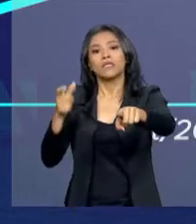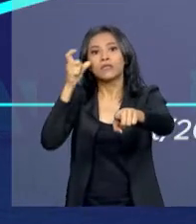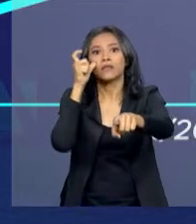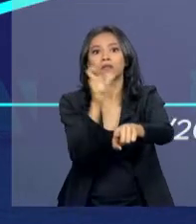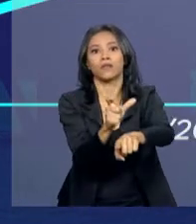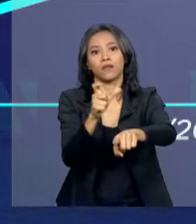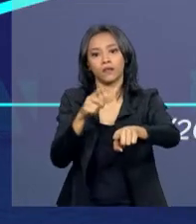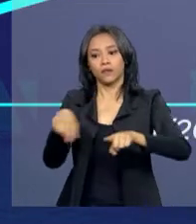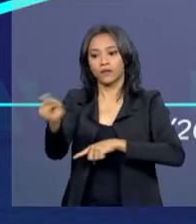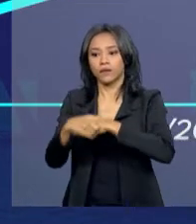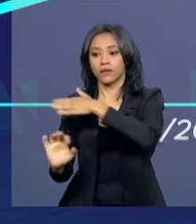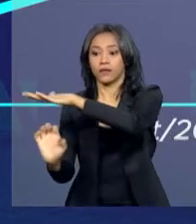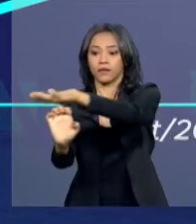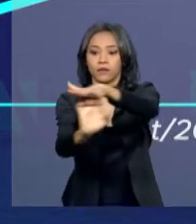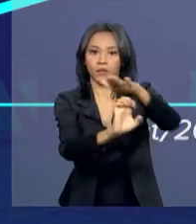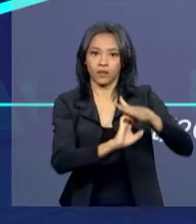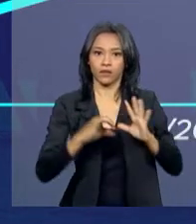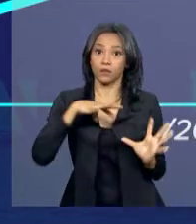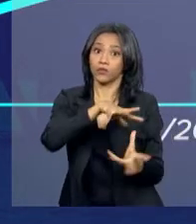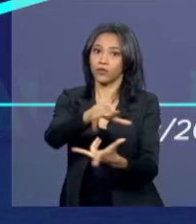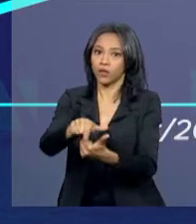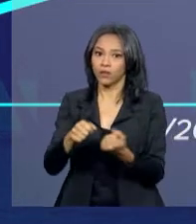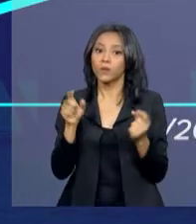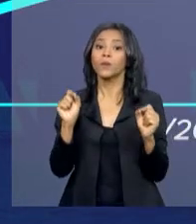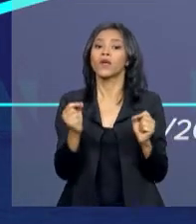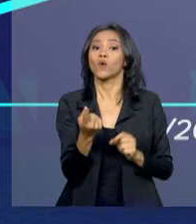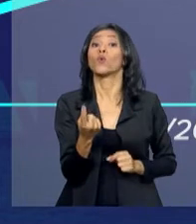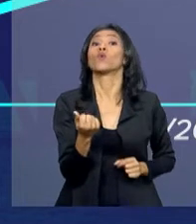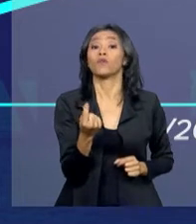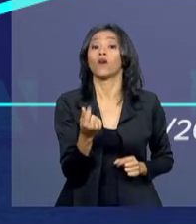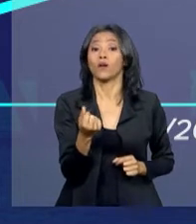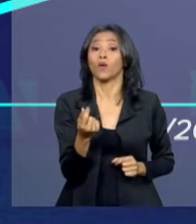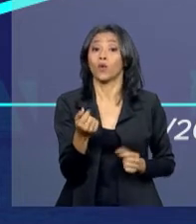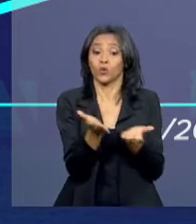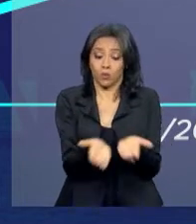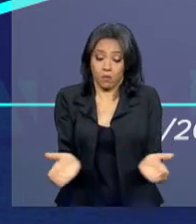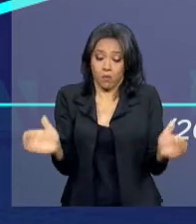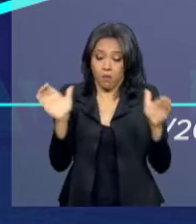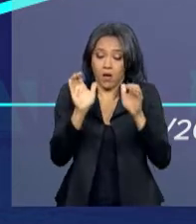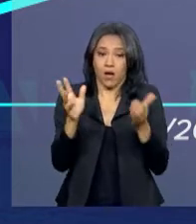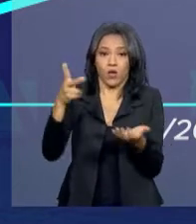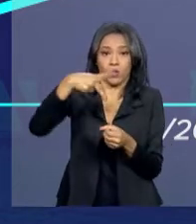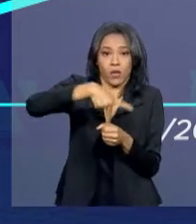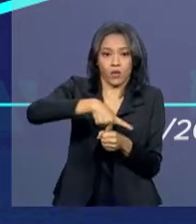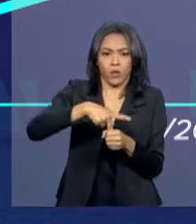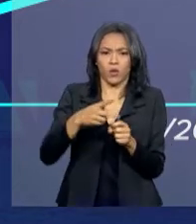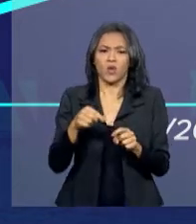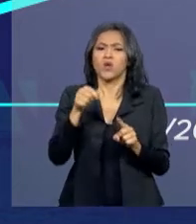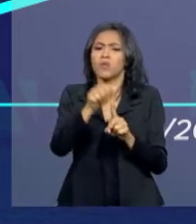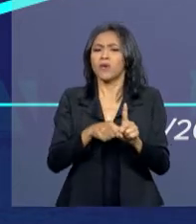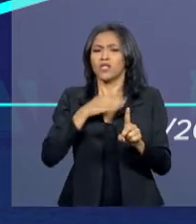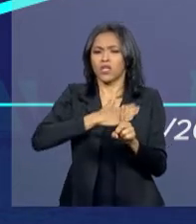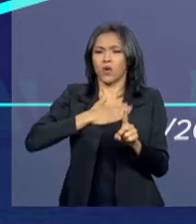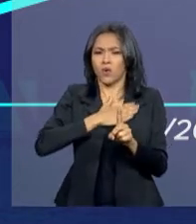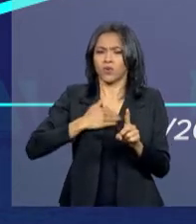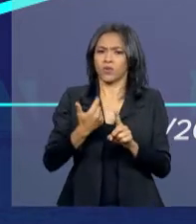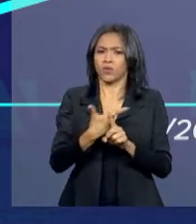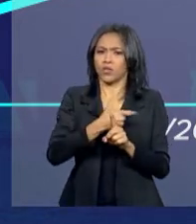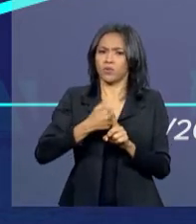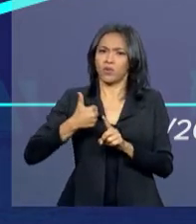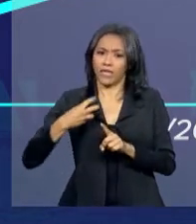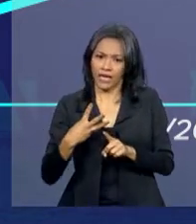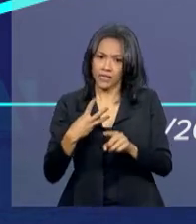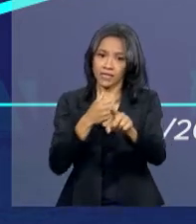dessas grandes multinacionais o valor do barril do petróleo varia bastante em agosto de 2013 ele estava em torno de